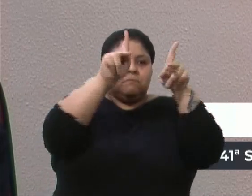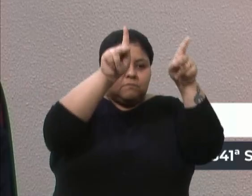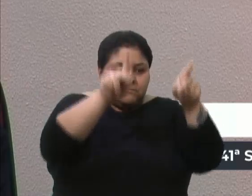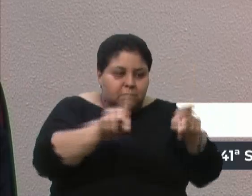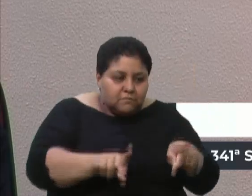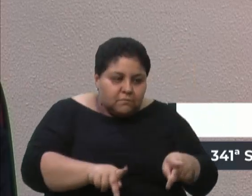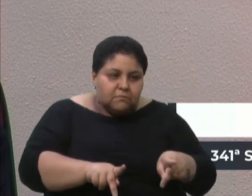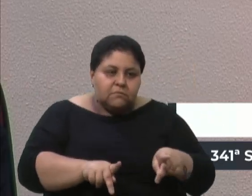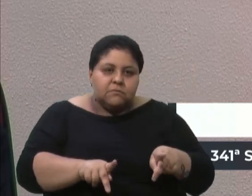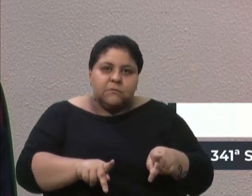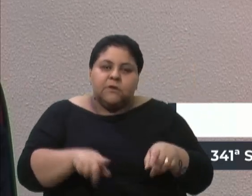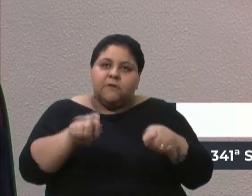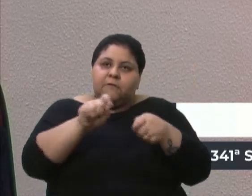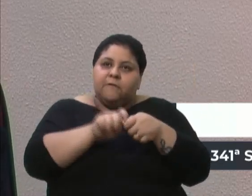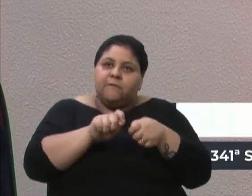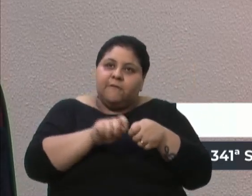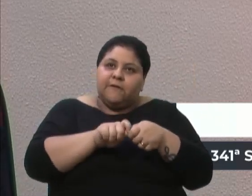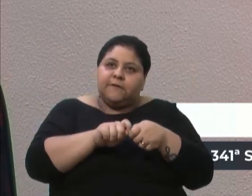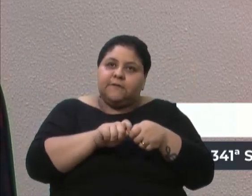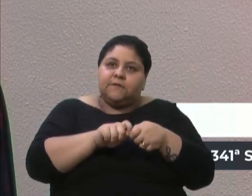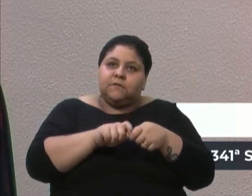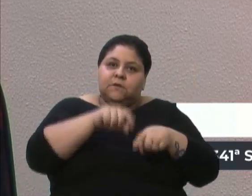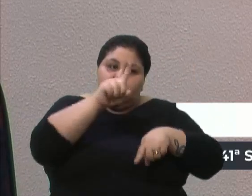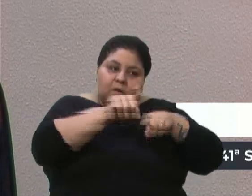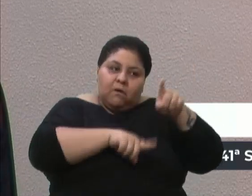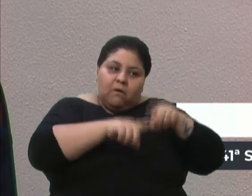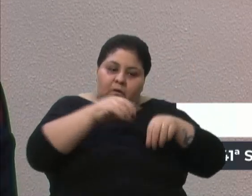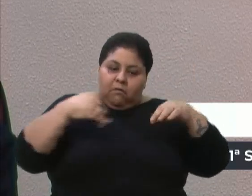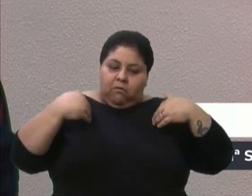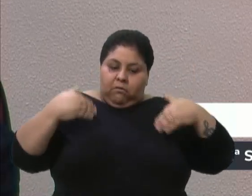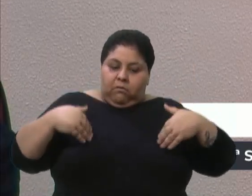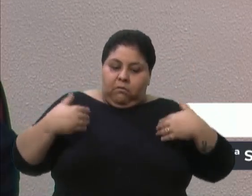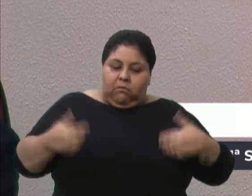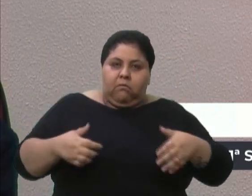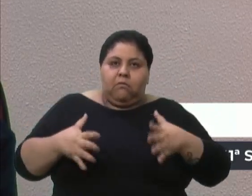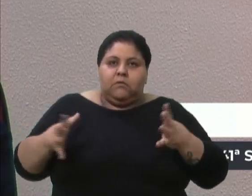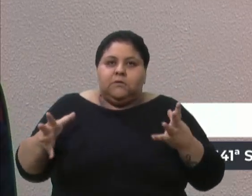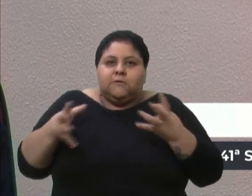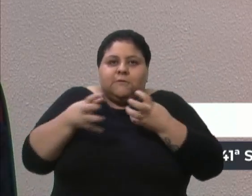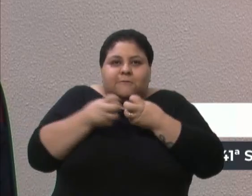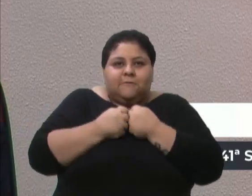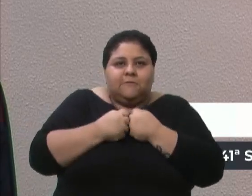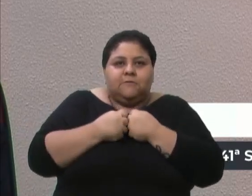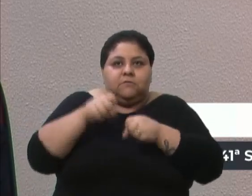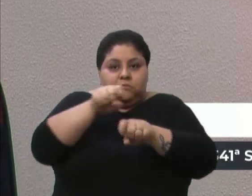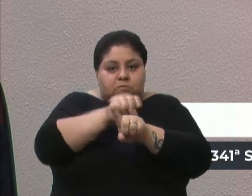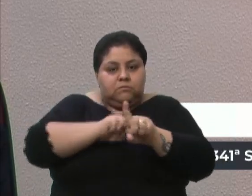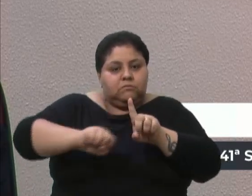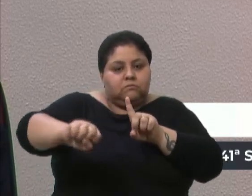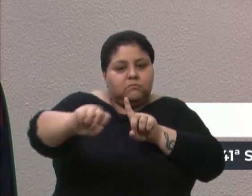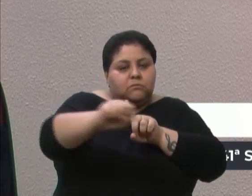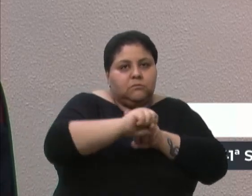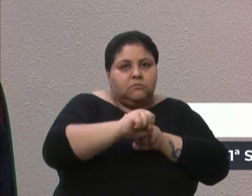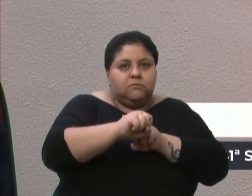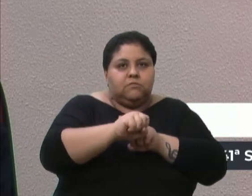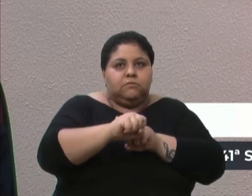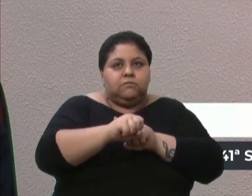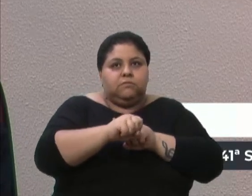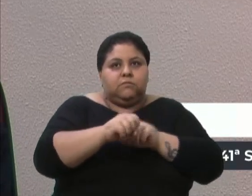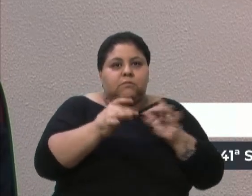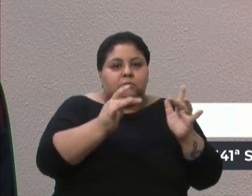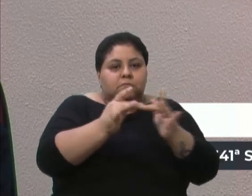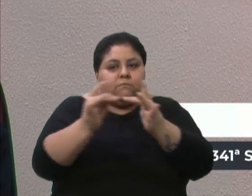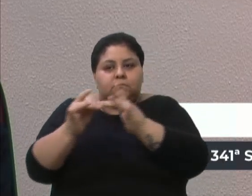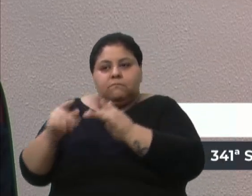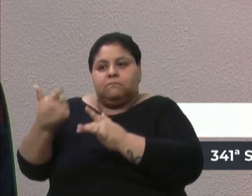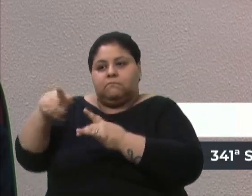ocupem, pratiquem exercícios, se envolvam em sociedade, interajam com outras pessoas e que convivem,